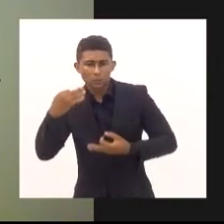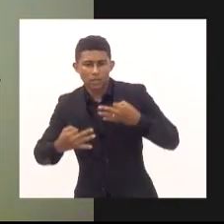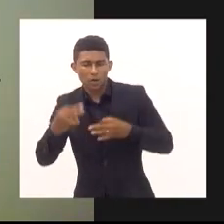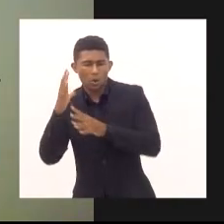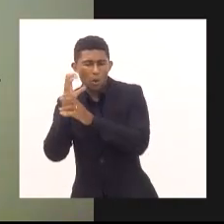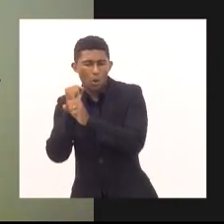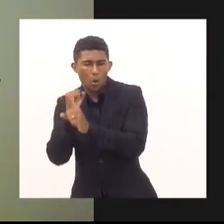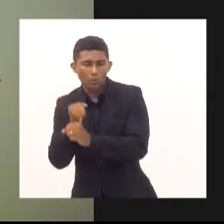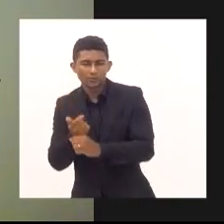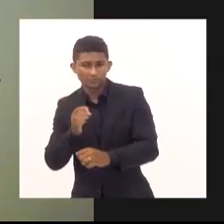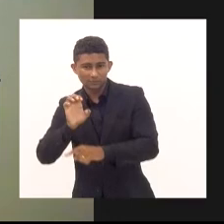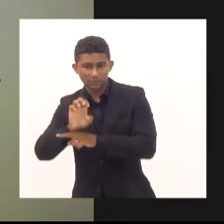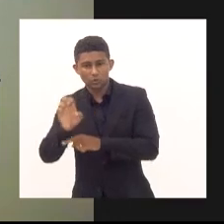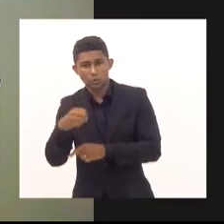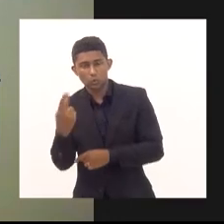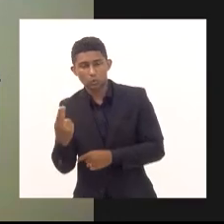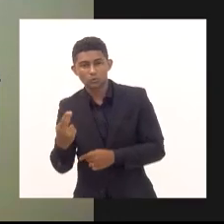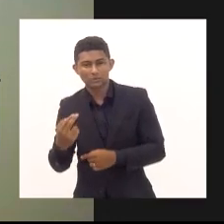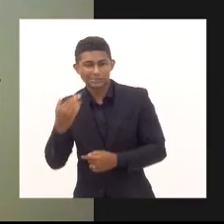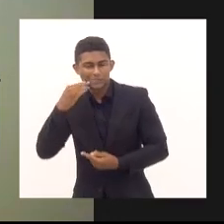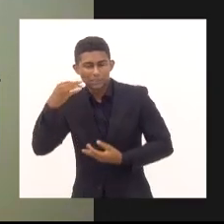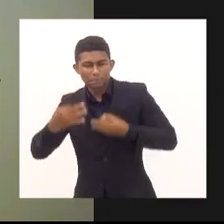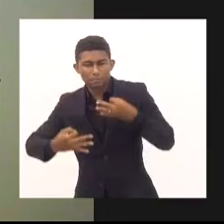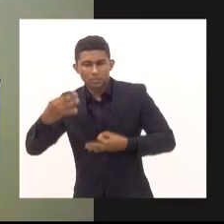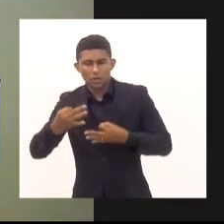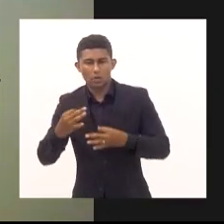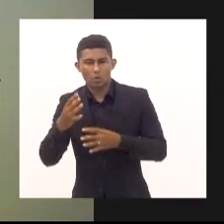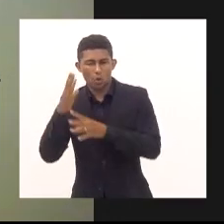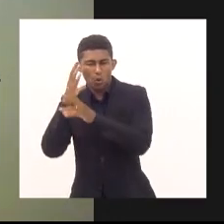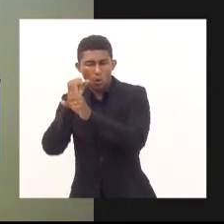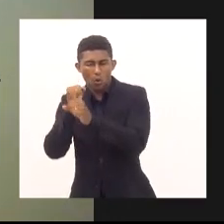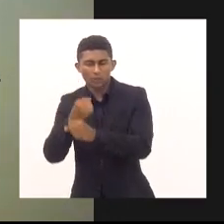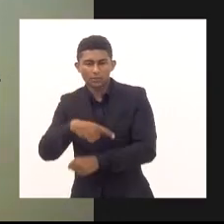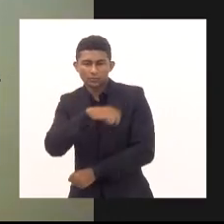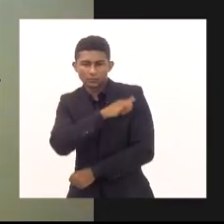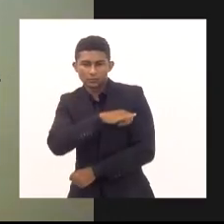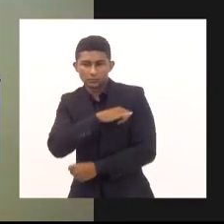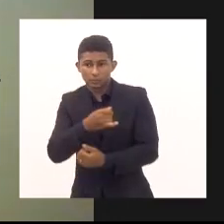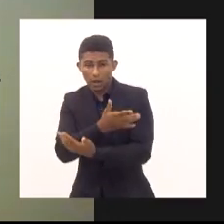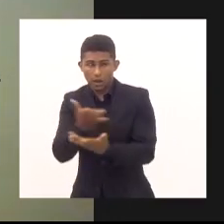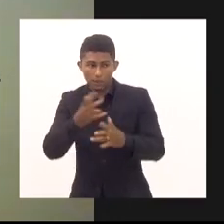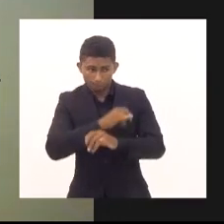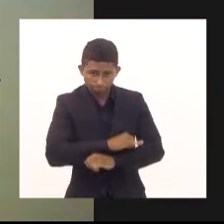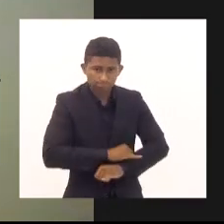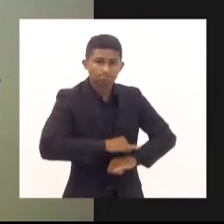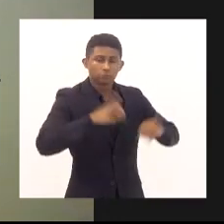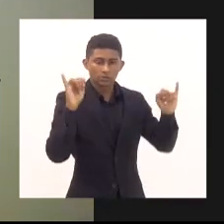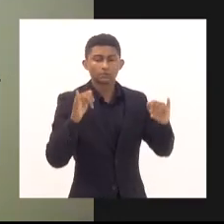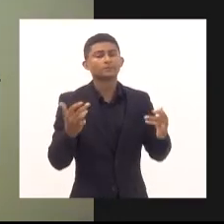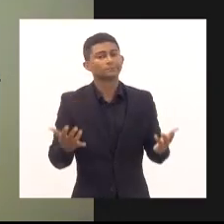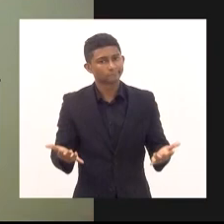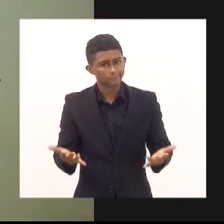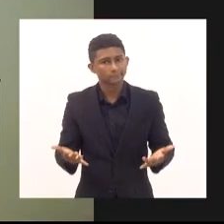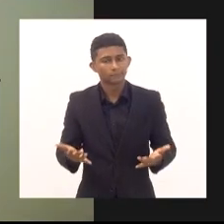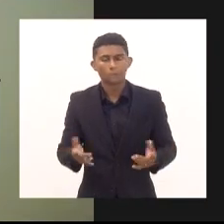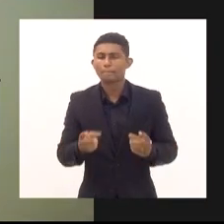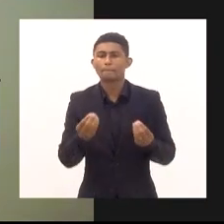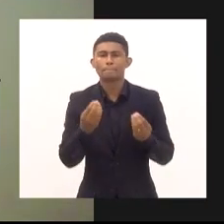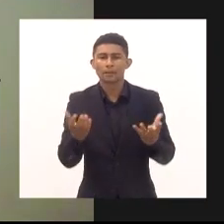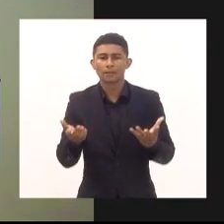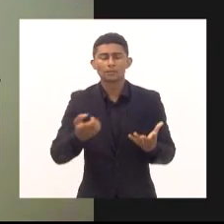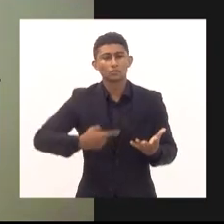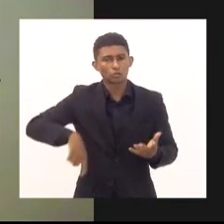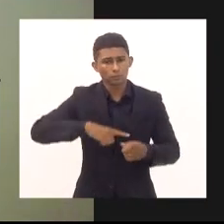o Tribunal de Contas do município do Rio de Janeiro, nos alertam, né, para demonstrar que é necessário ter